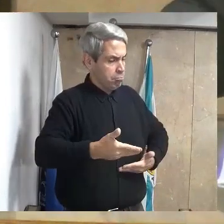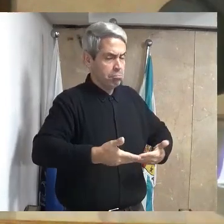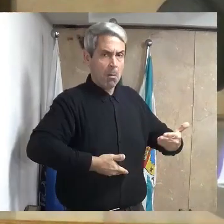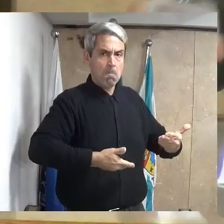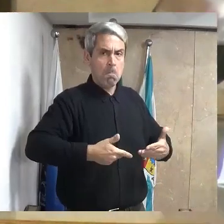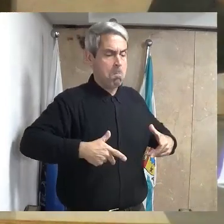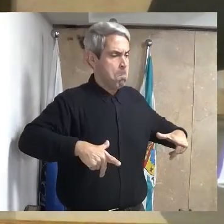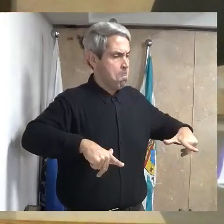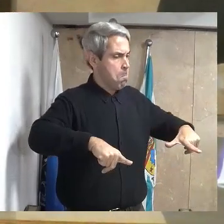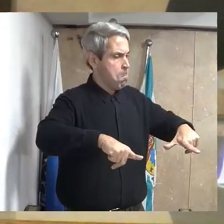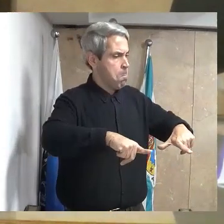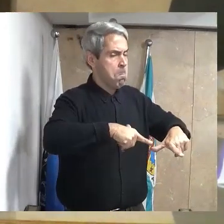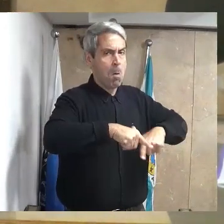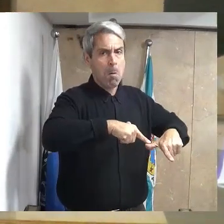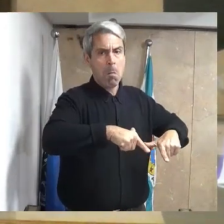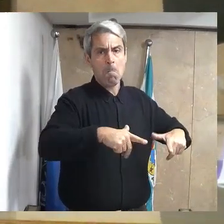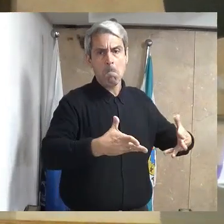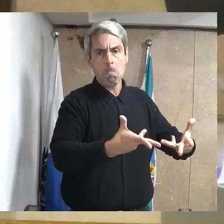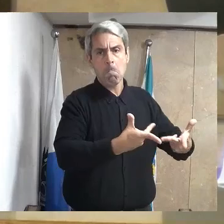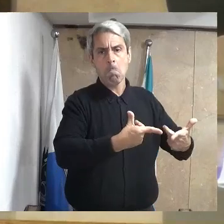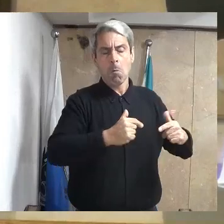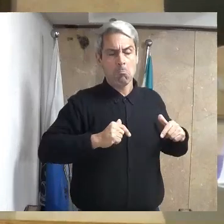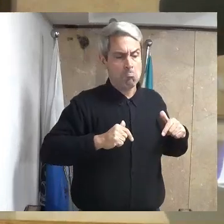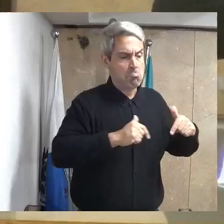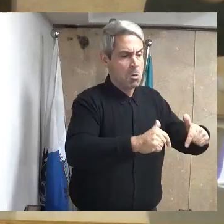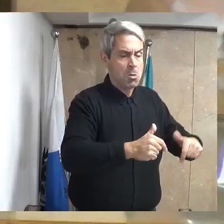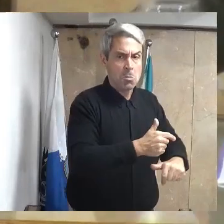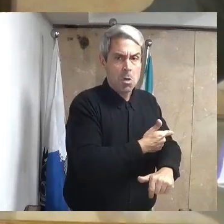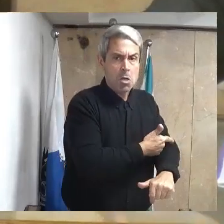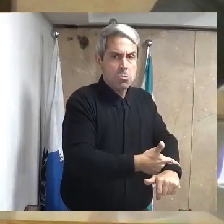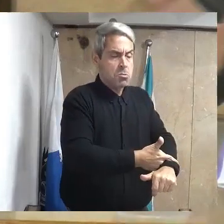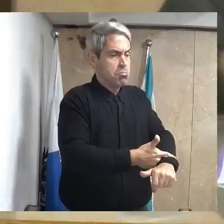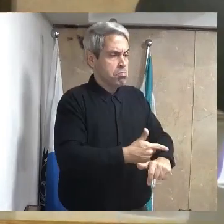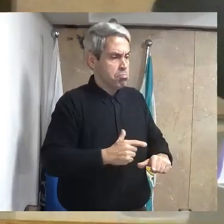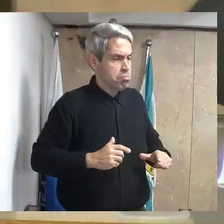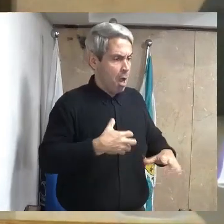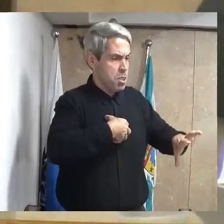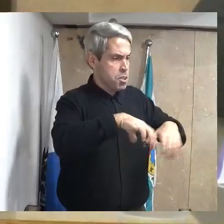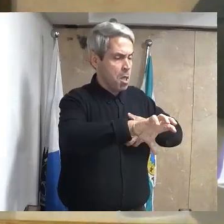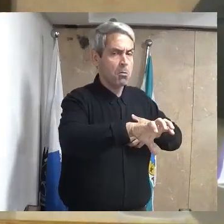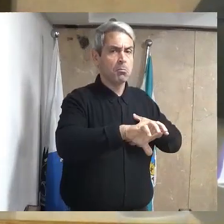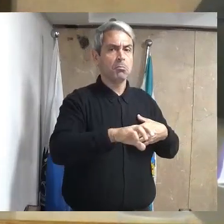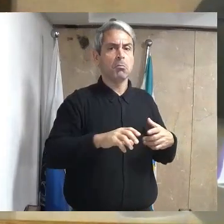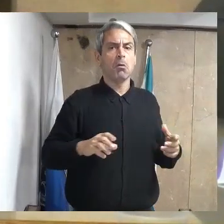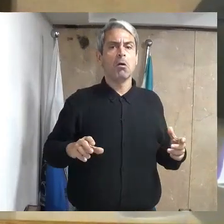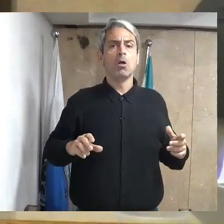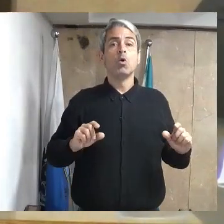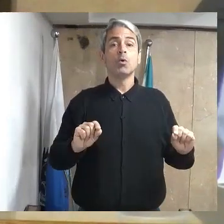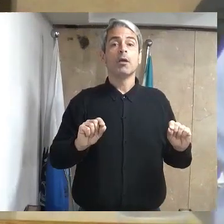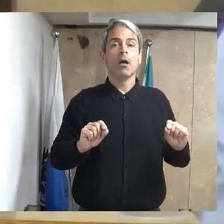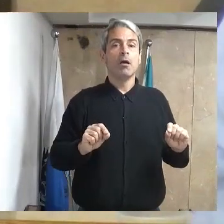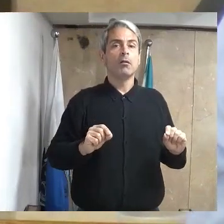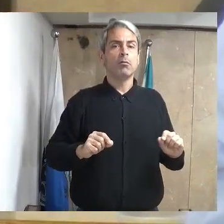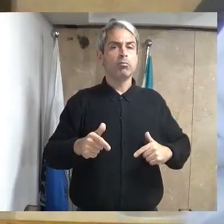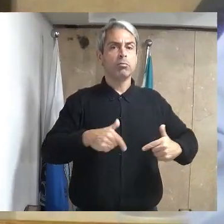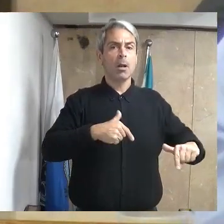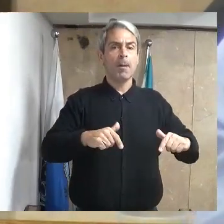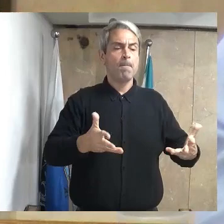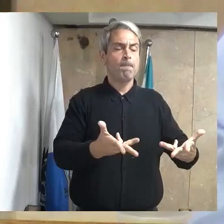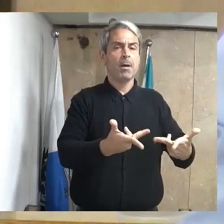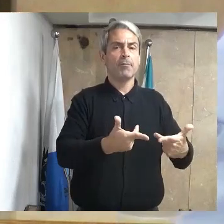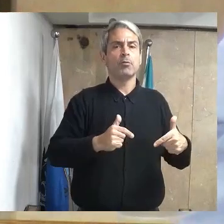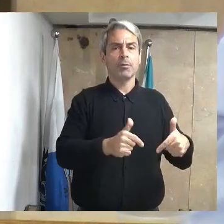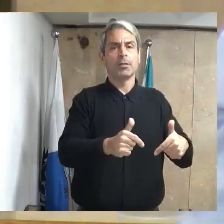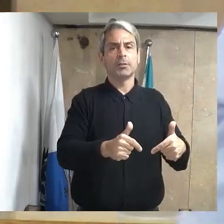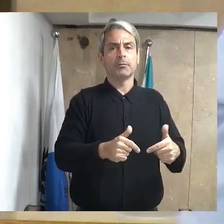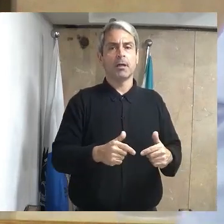Moacir Rodrigues do Carmo, ao atuar de modo eficiente, proativo, gentil e dinâmico, visando desenvolver um relevante trabalho neste